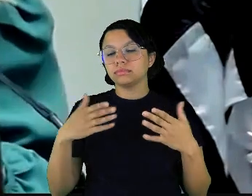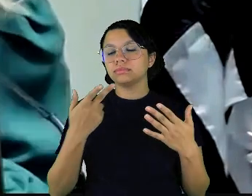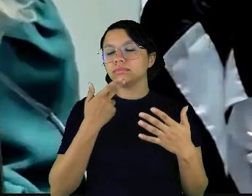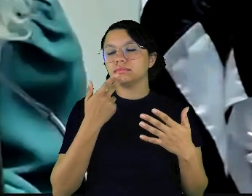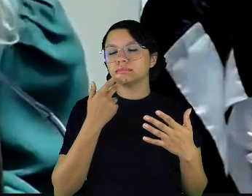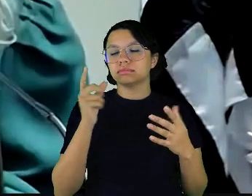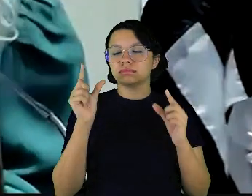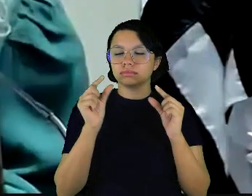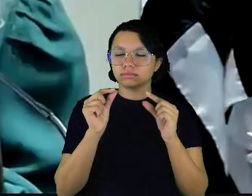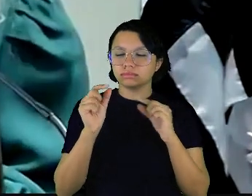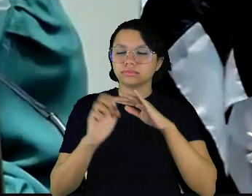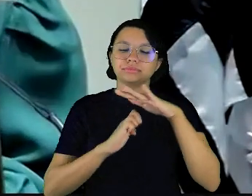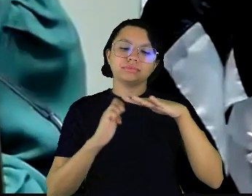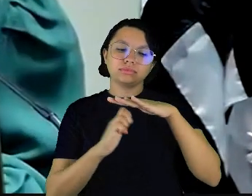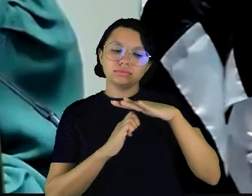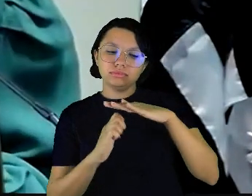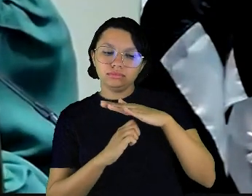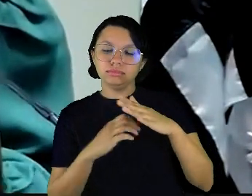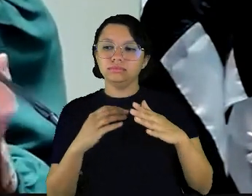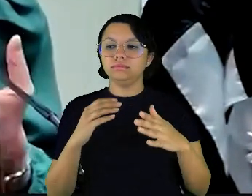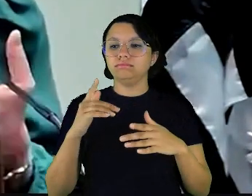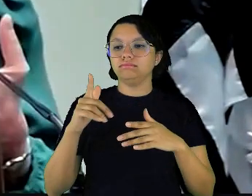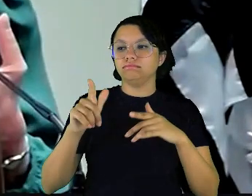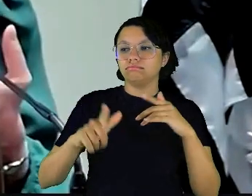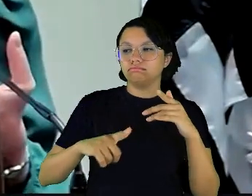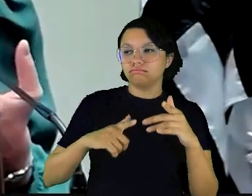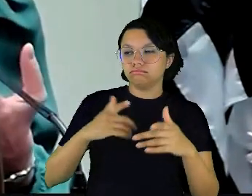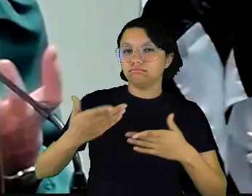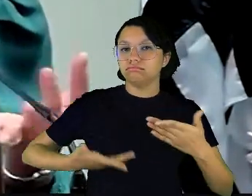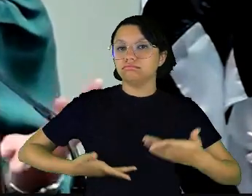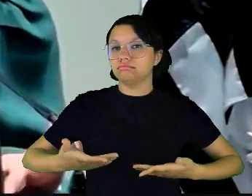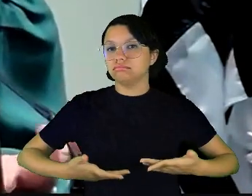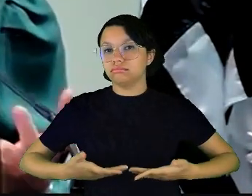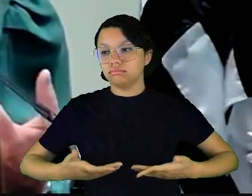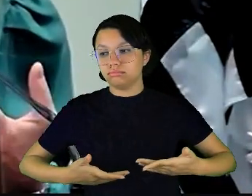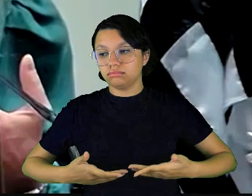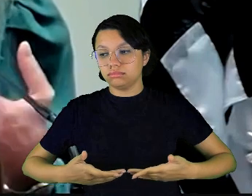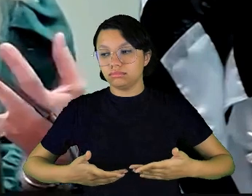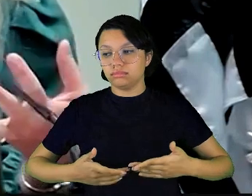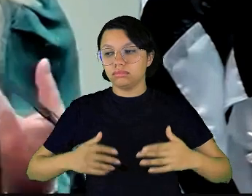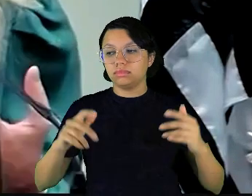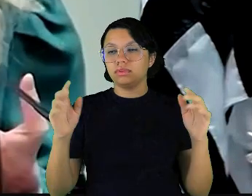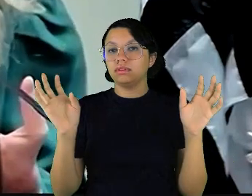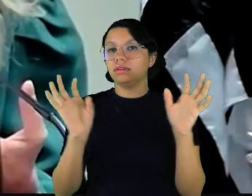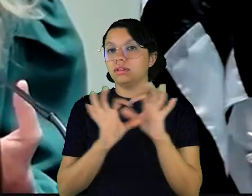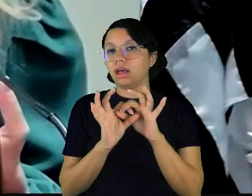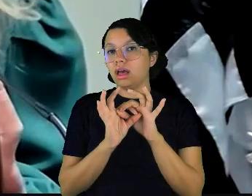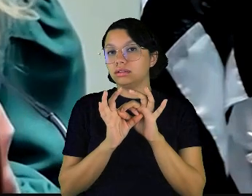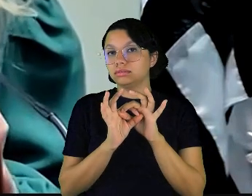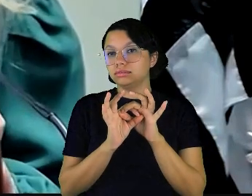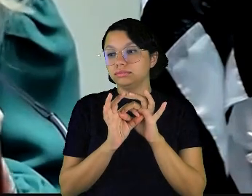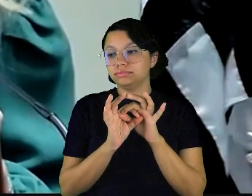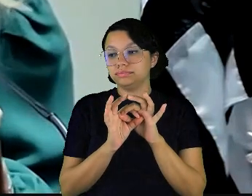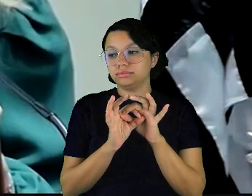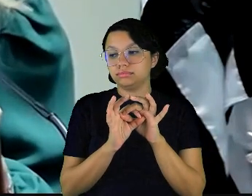de pequenas empresas, de trabalhadores que estão ligados a